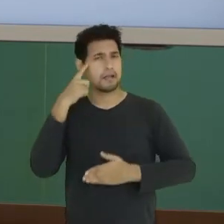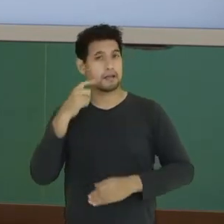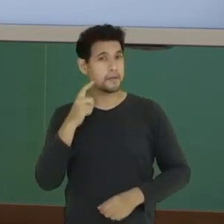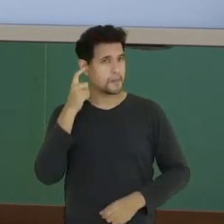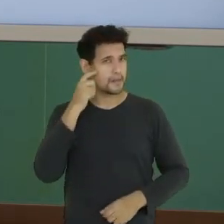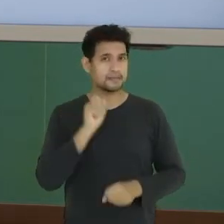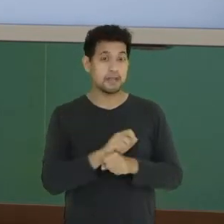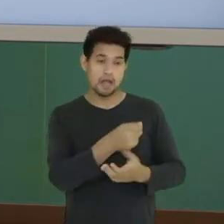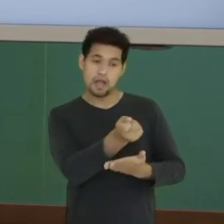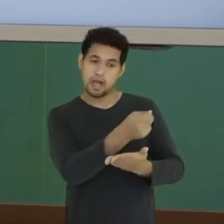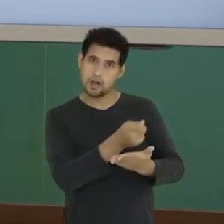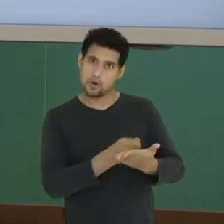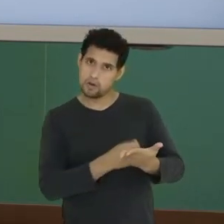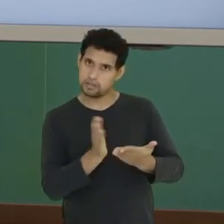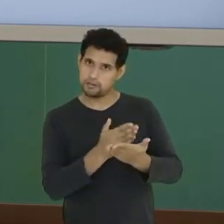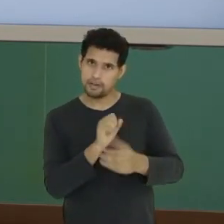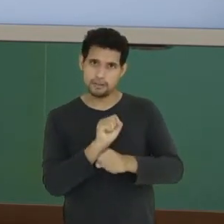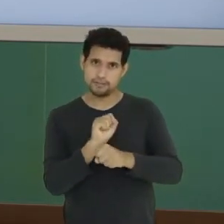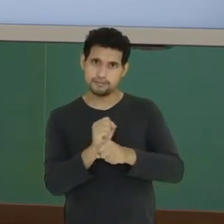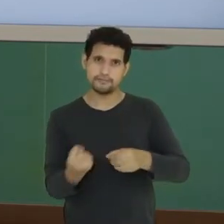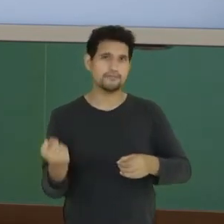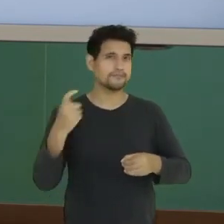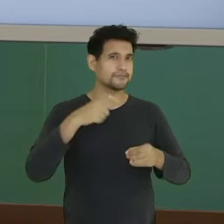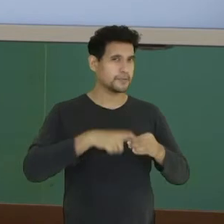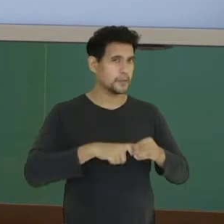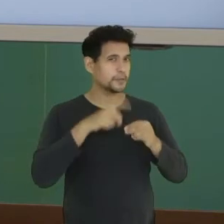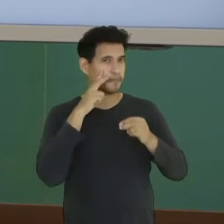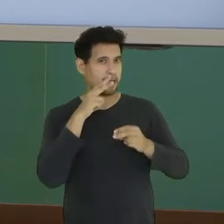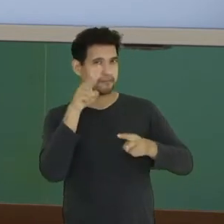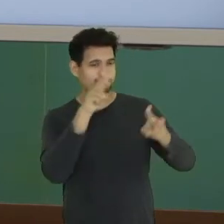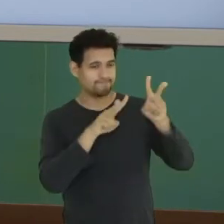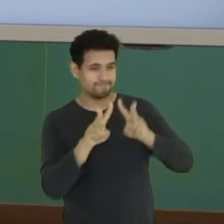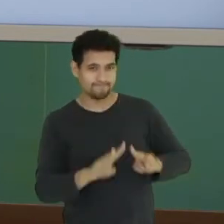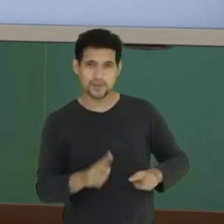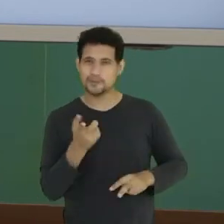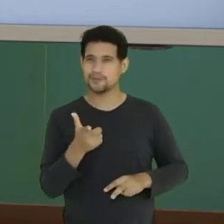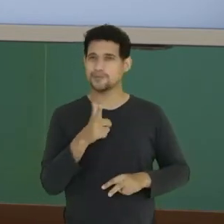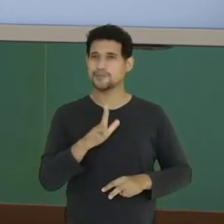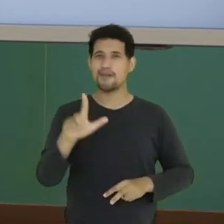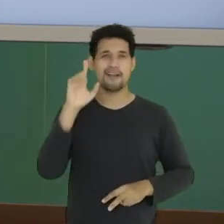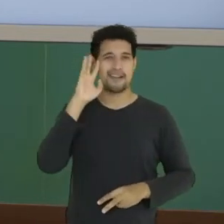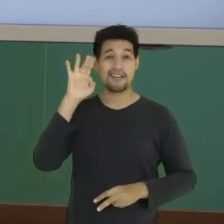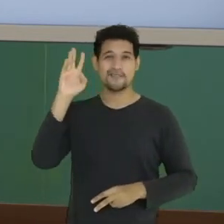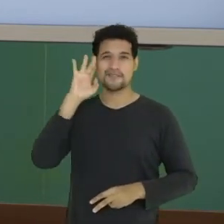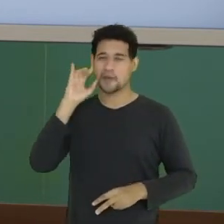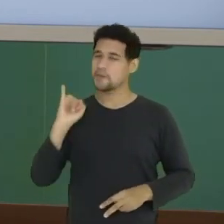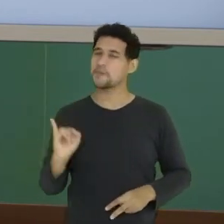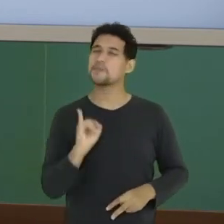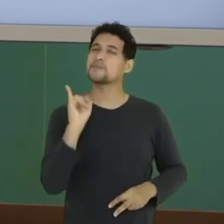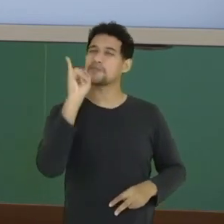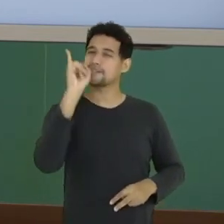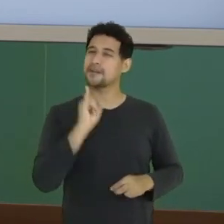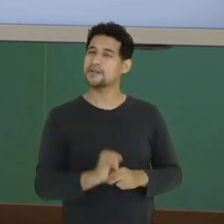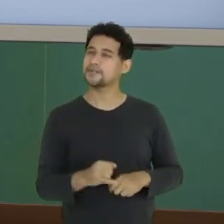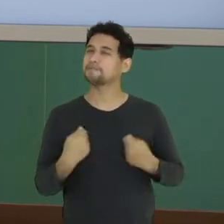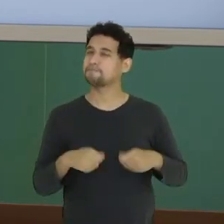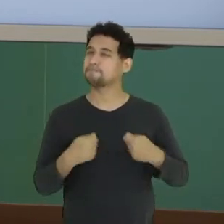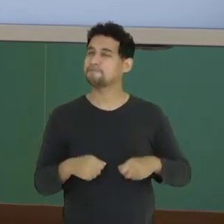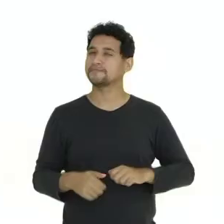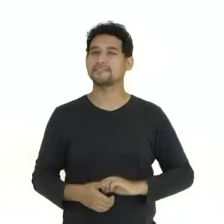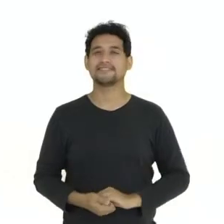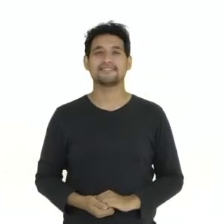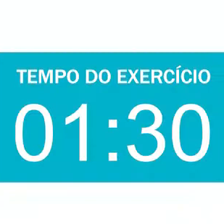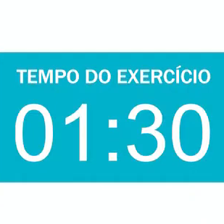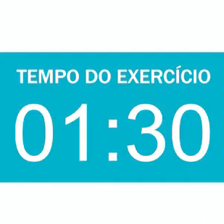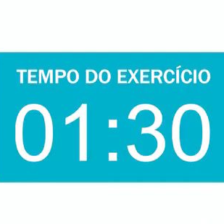aí, anotem no caderno, já retornamos para continuar essa reflexão tão importante e tão necessária.